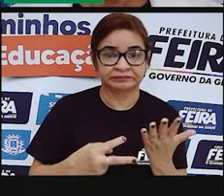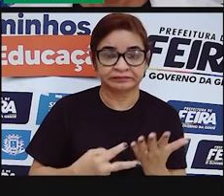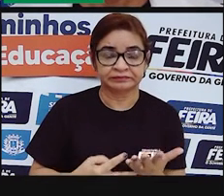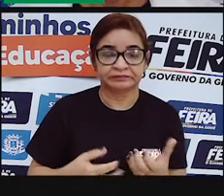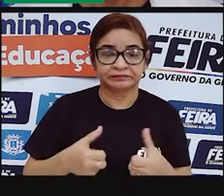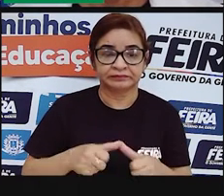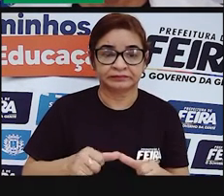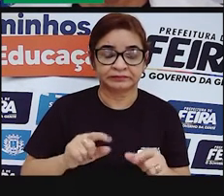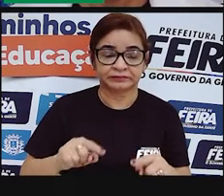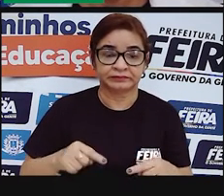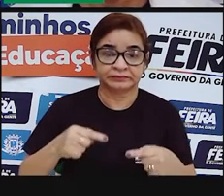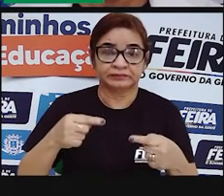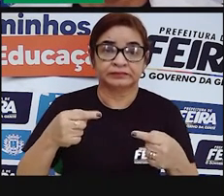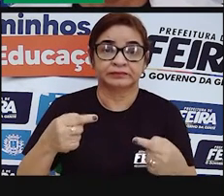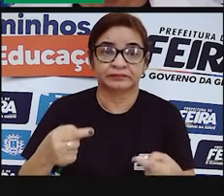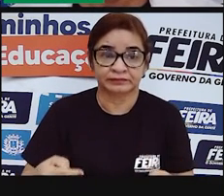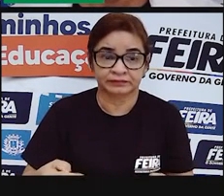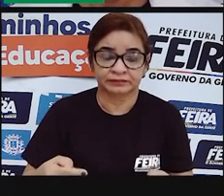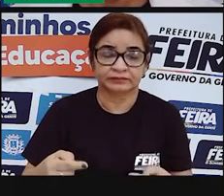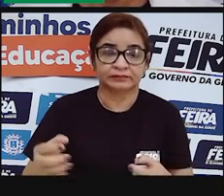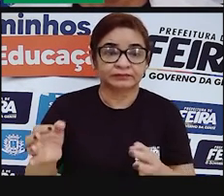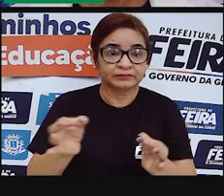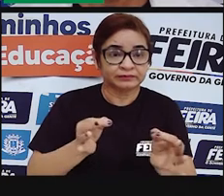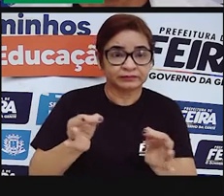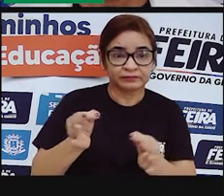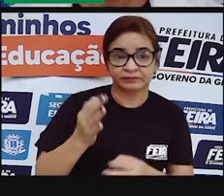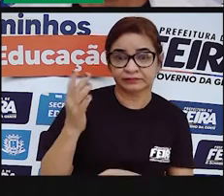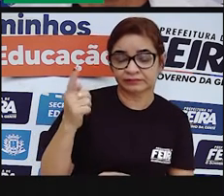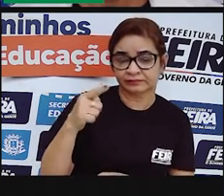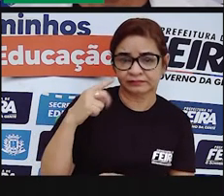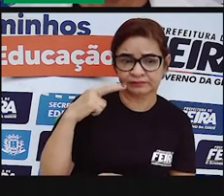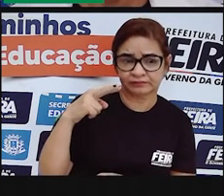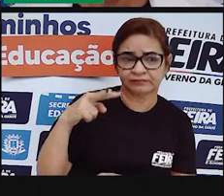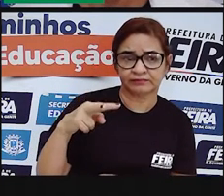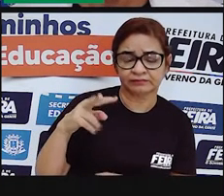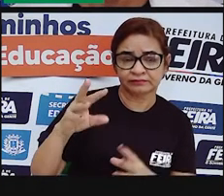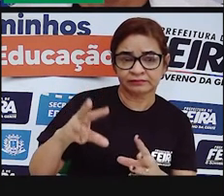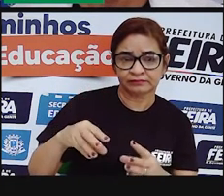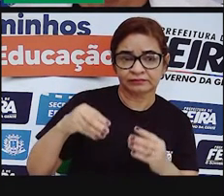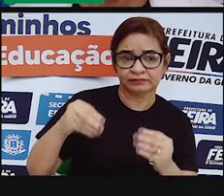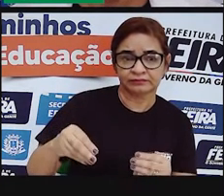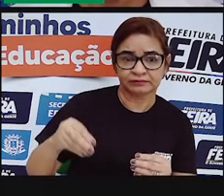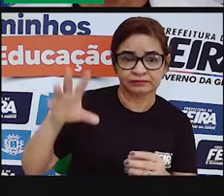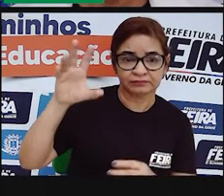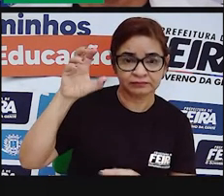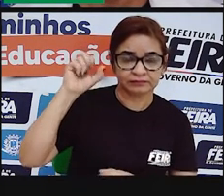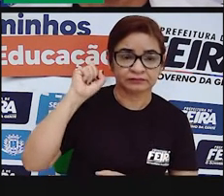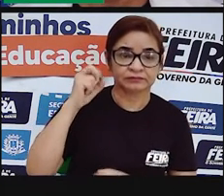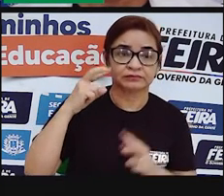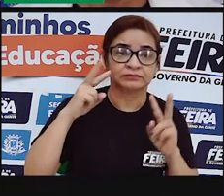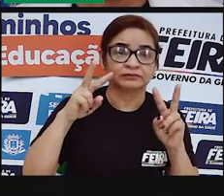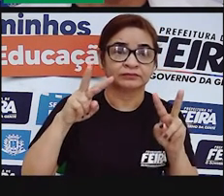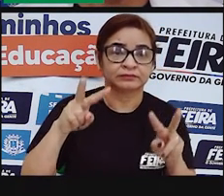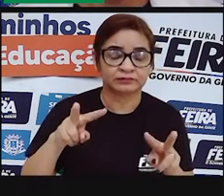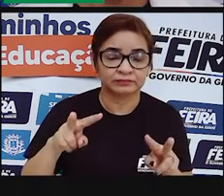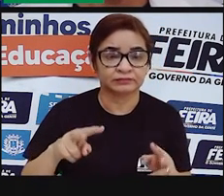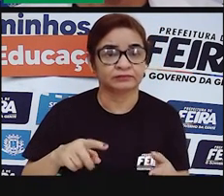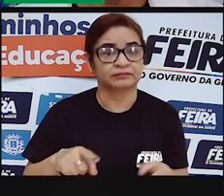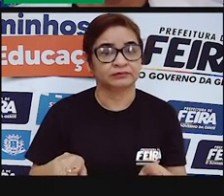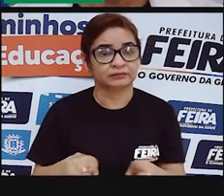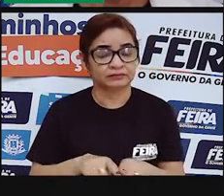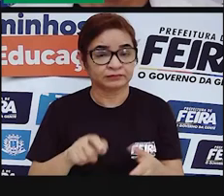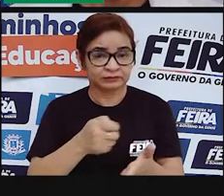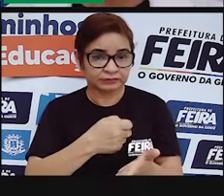Então, a figura de linguagem, ela vai dar uma outra estética, uma outra aparência, acústica, quando a gente